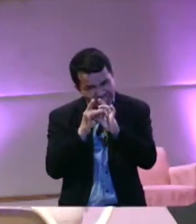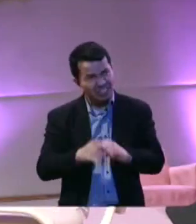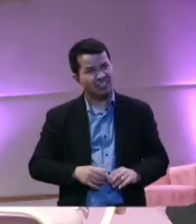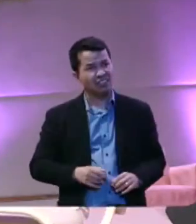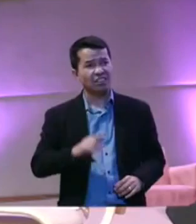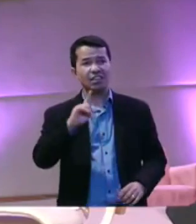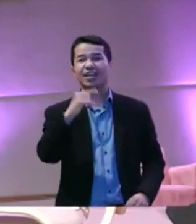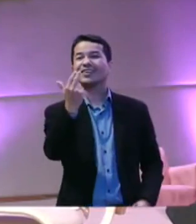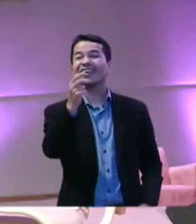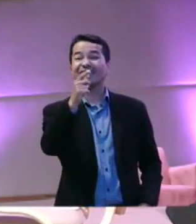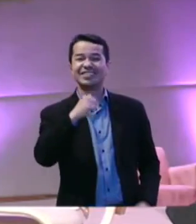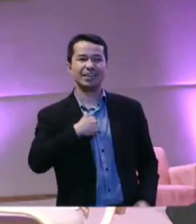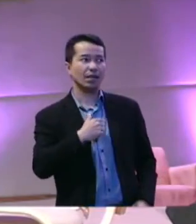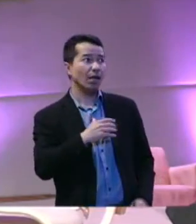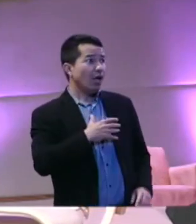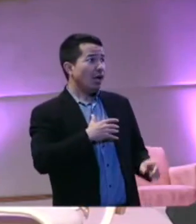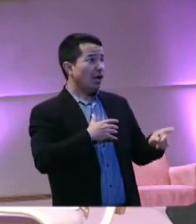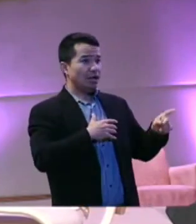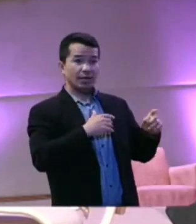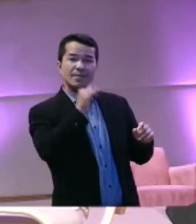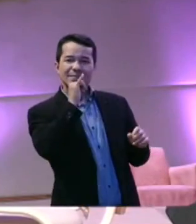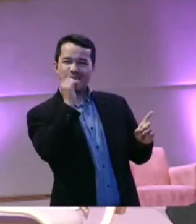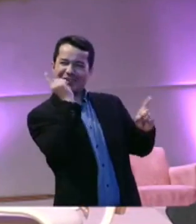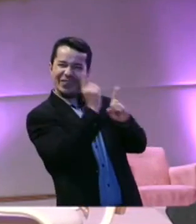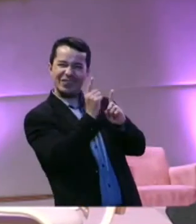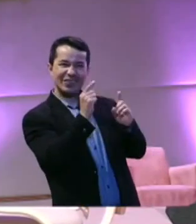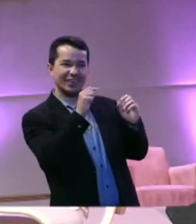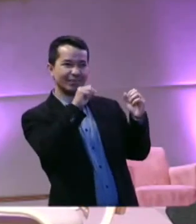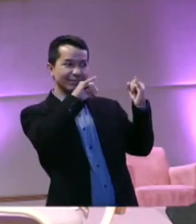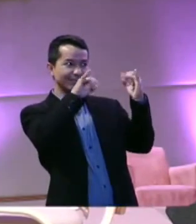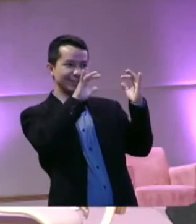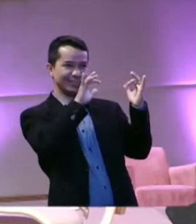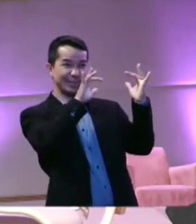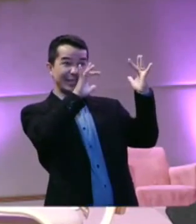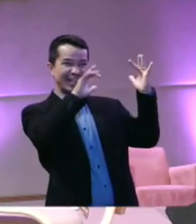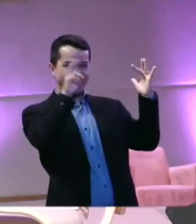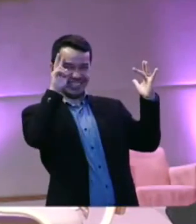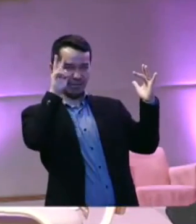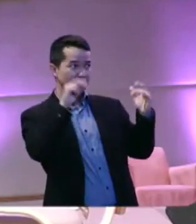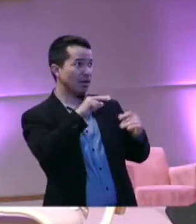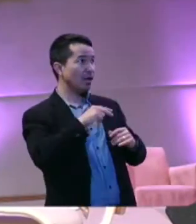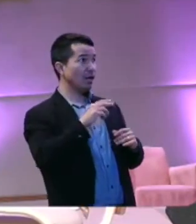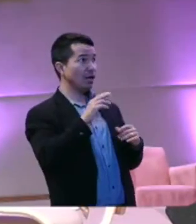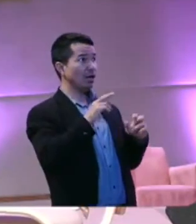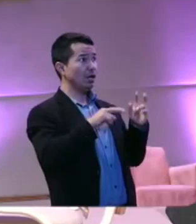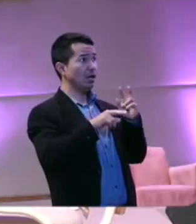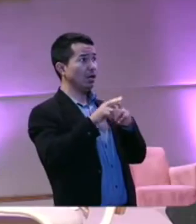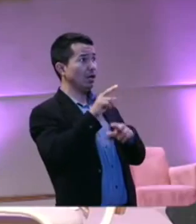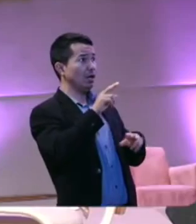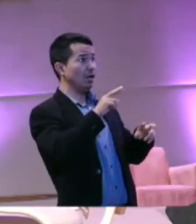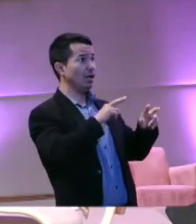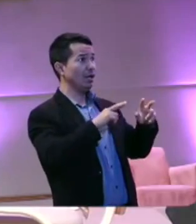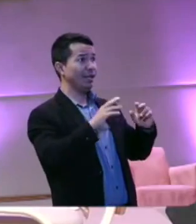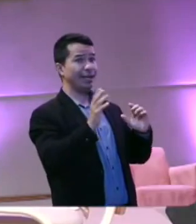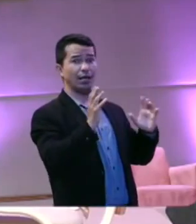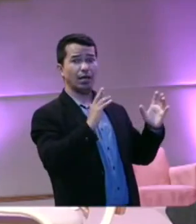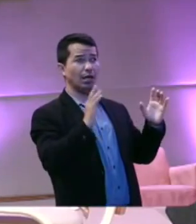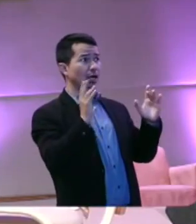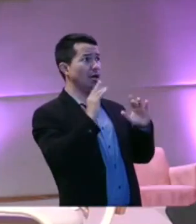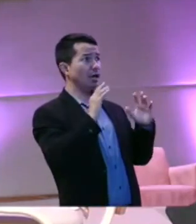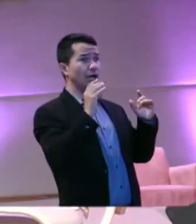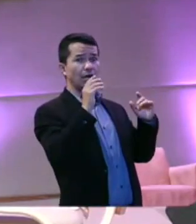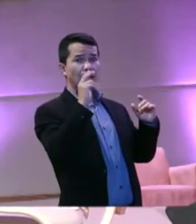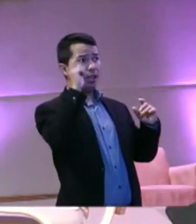riso e uma cara de paisagem tão boba que a gente fica assim, cheio de passarinhos voando ao nosso redor.